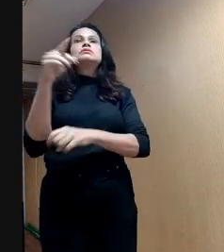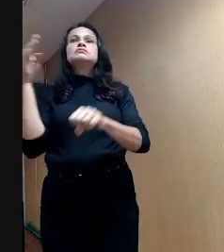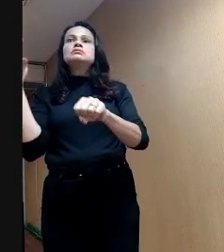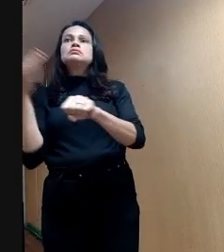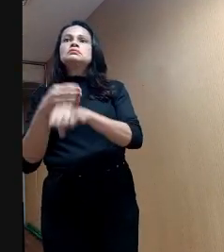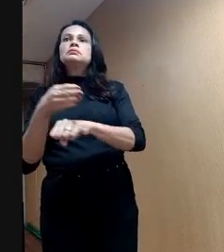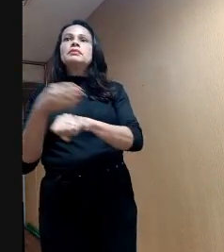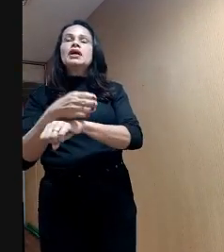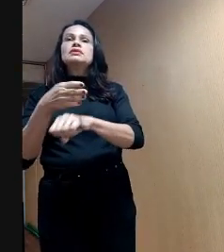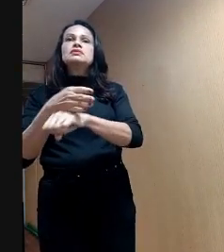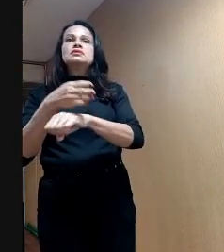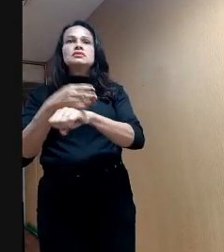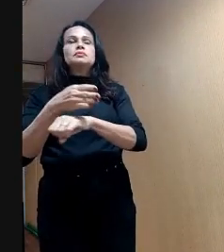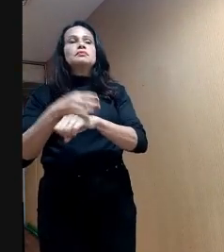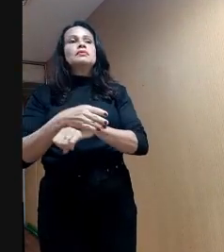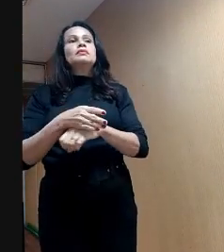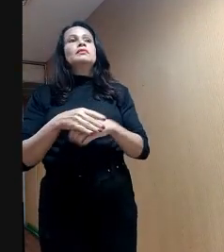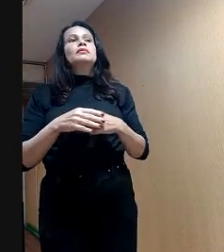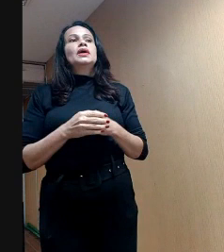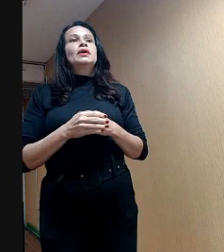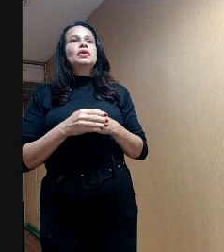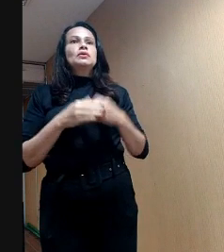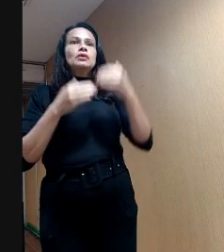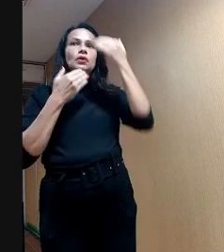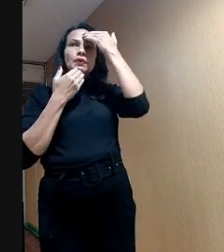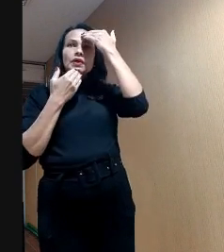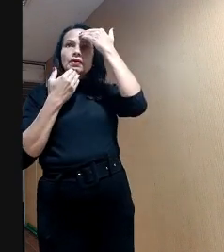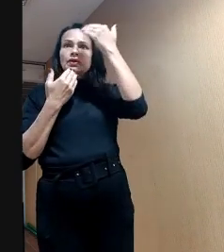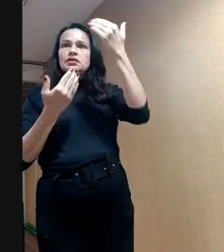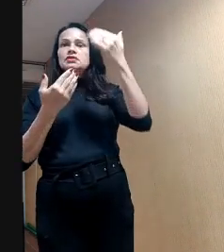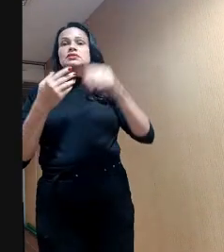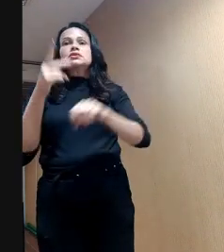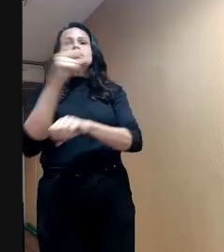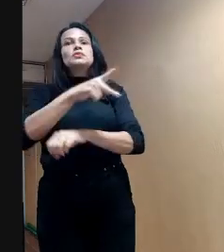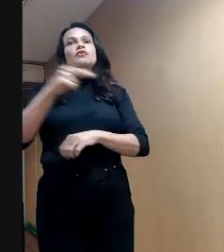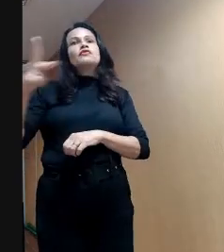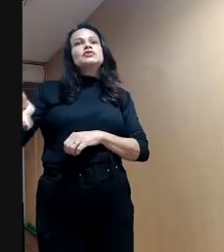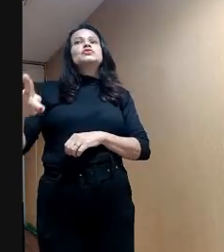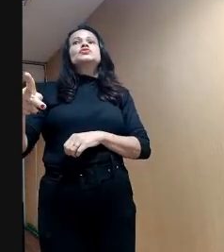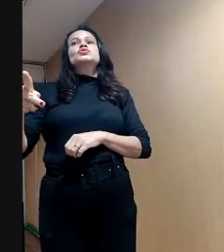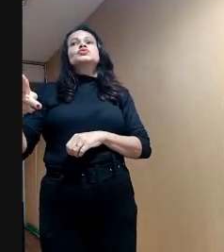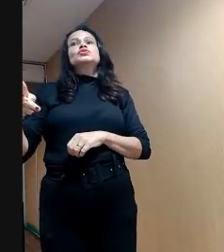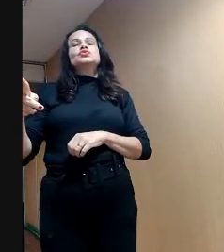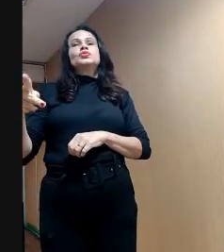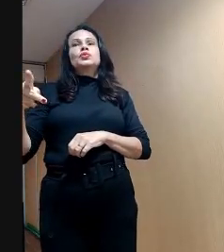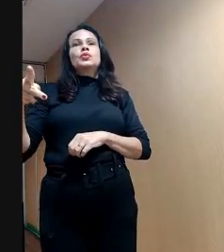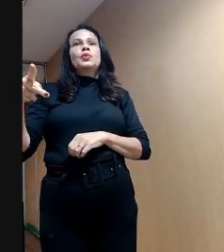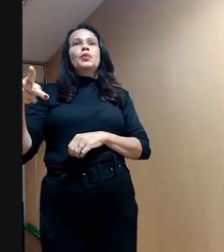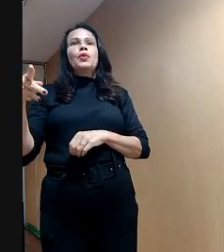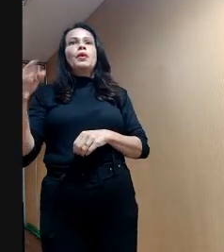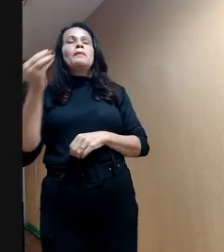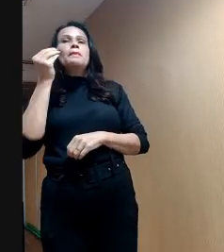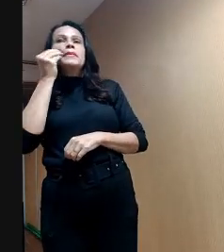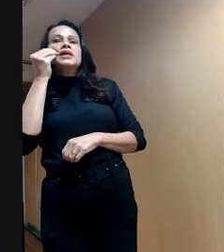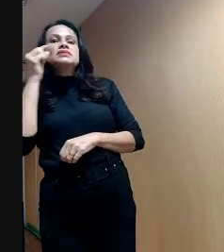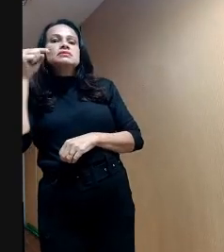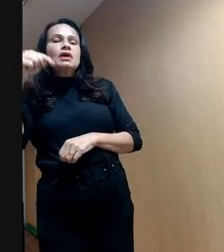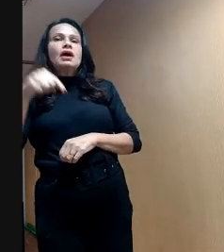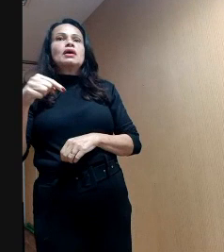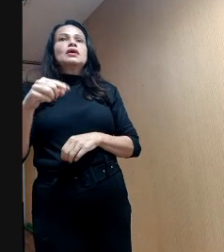nosso IFPE. Cumprimentar todos os professores e professoras que estejam presentes neste momento, mandar o meu abraço a todos e